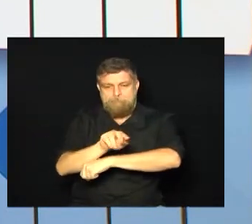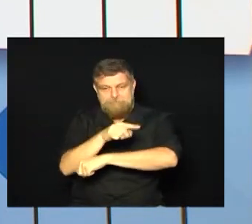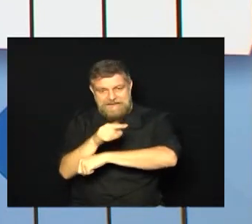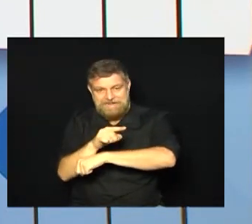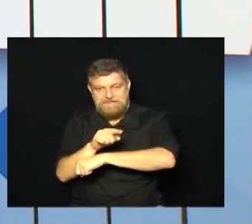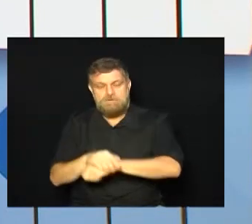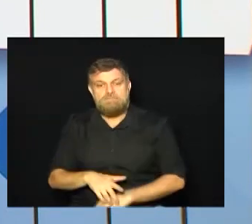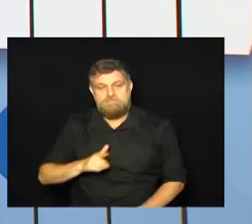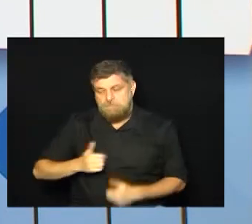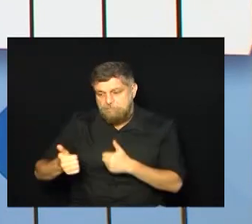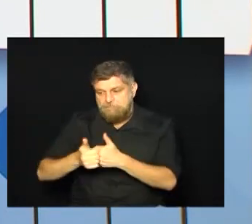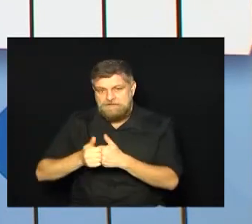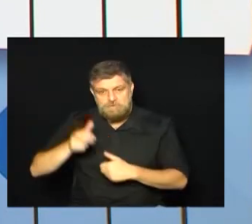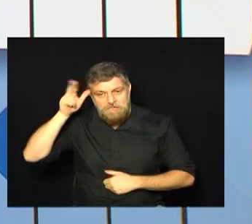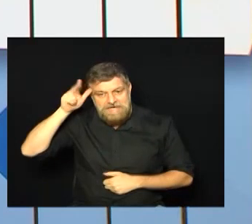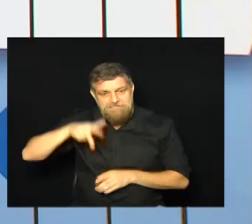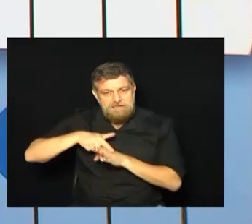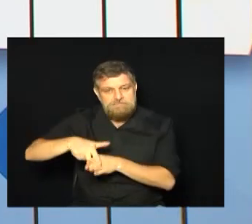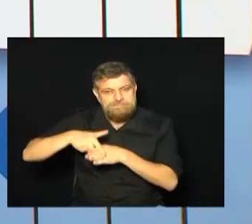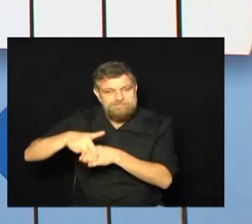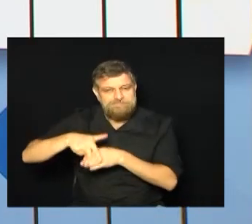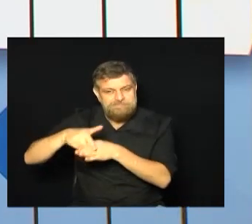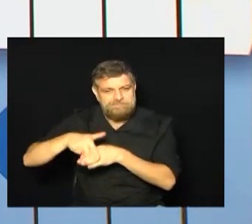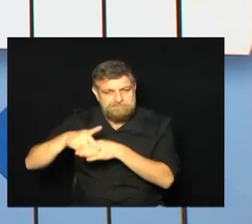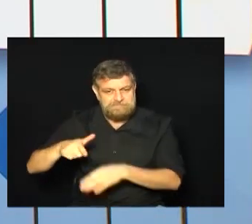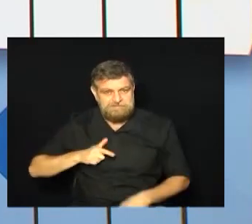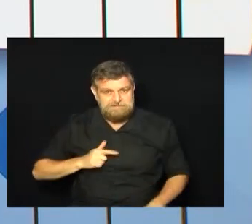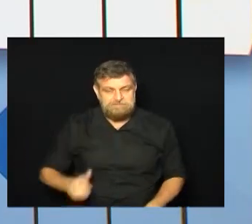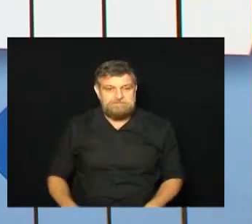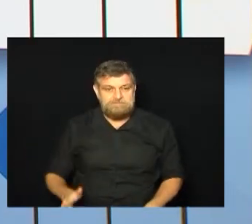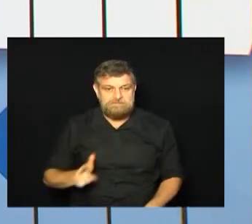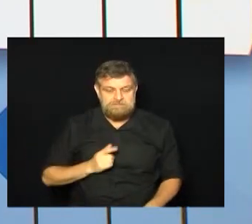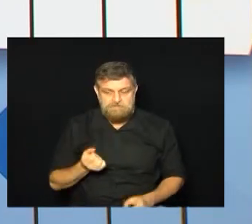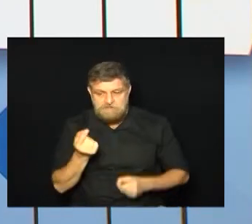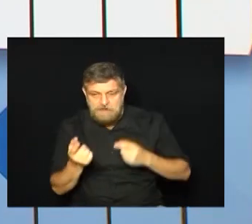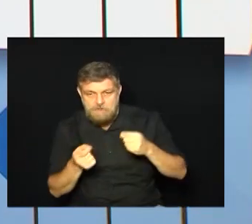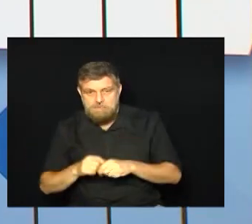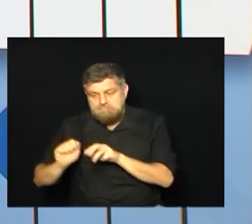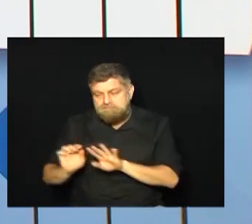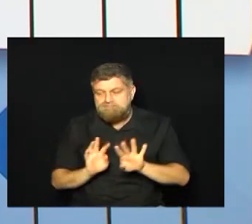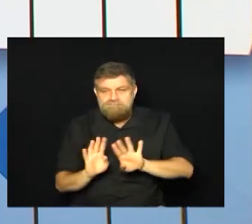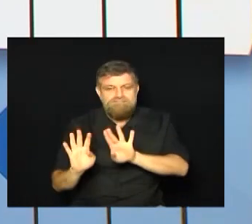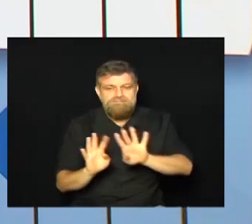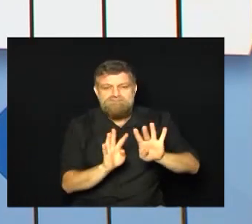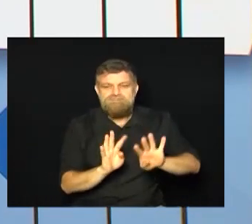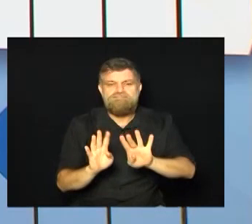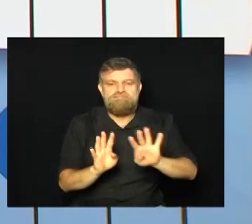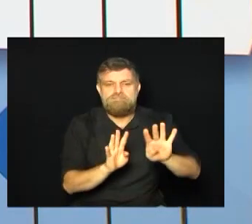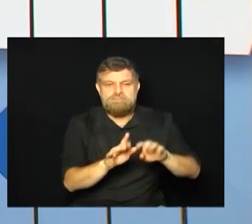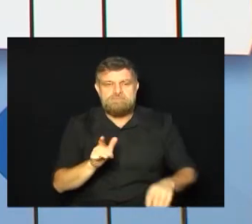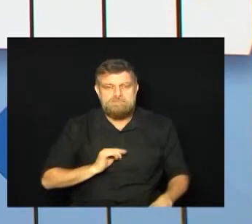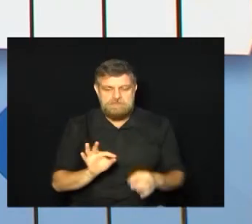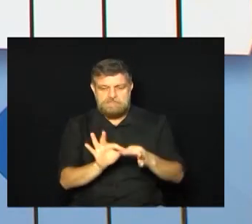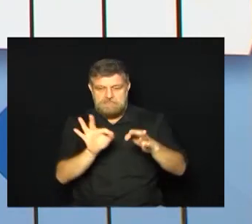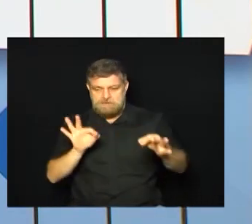frente ao antigo Jockey Club. E a edição será híbrida, com alguns deslocamentos mais longos, com trechos